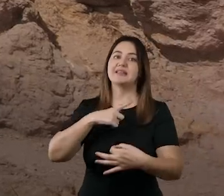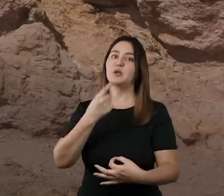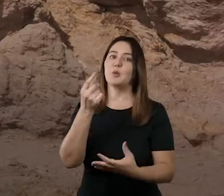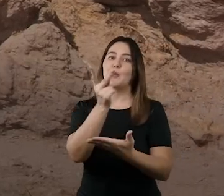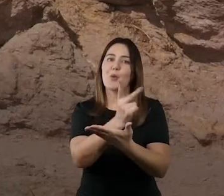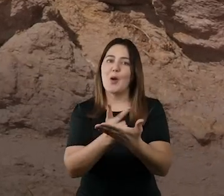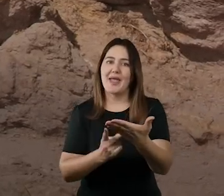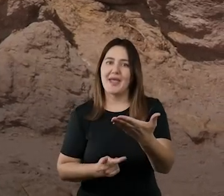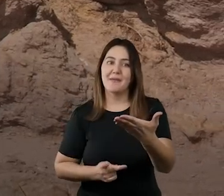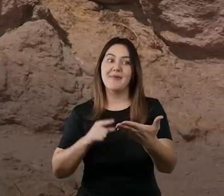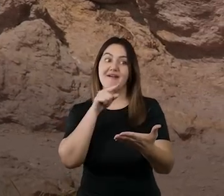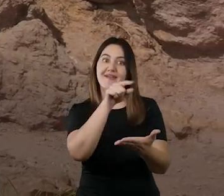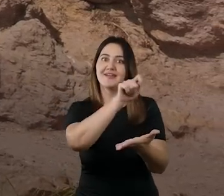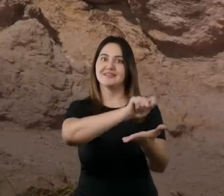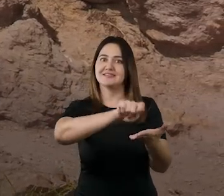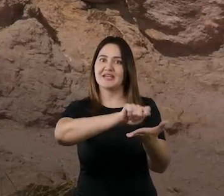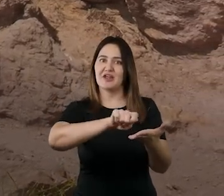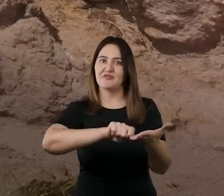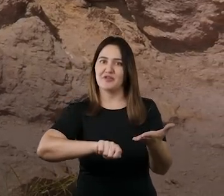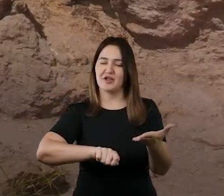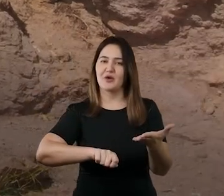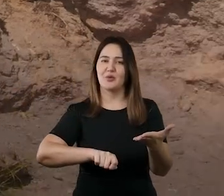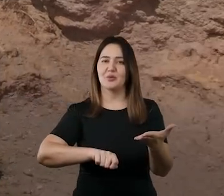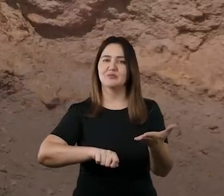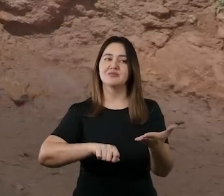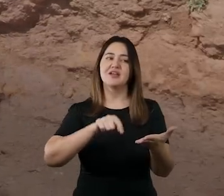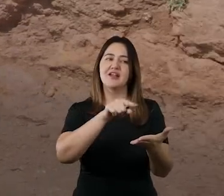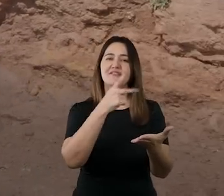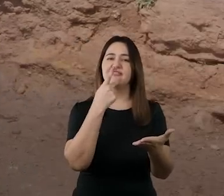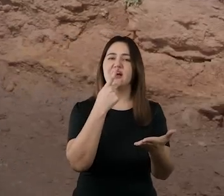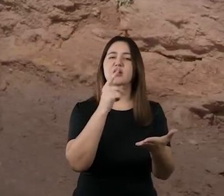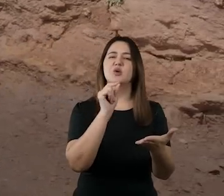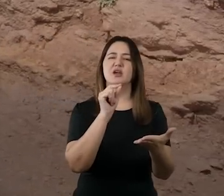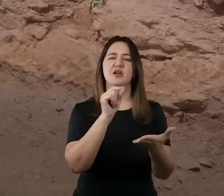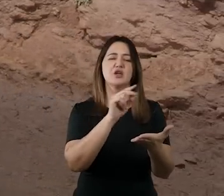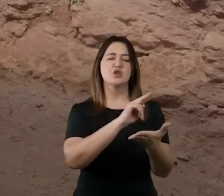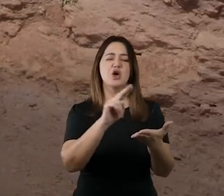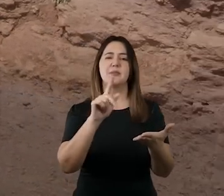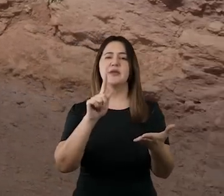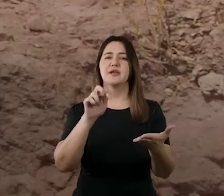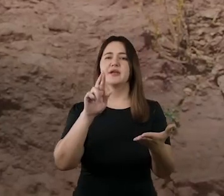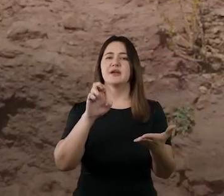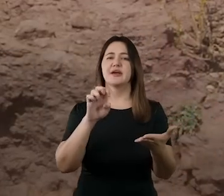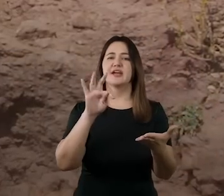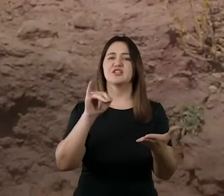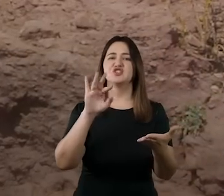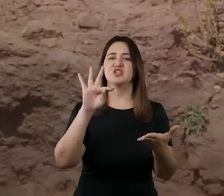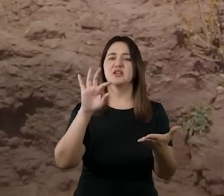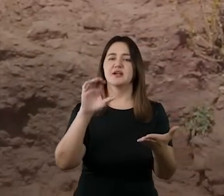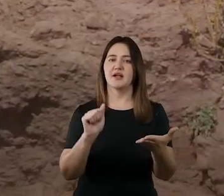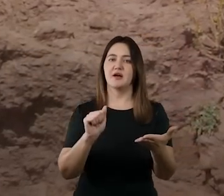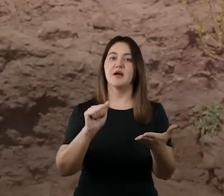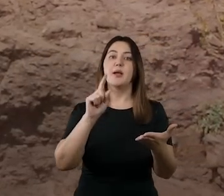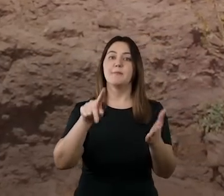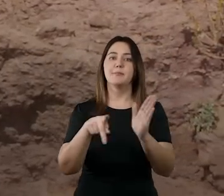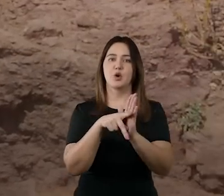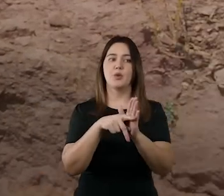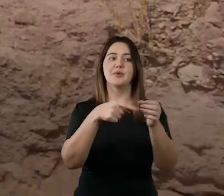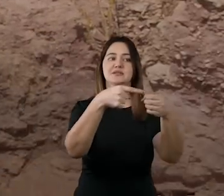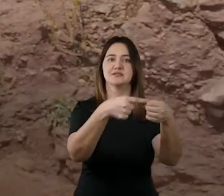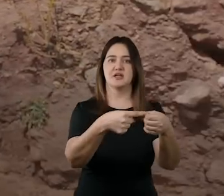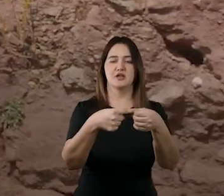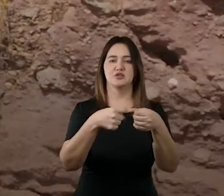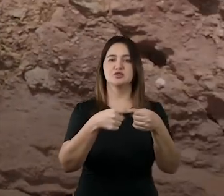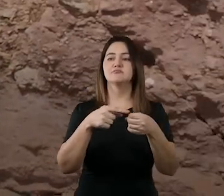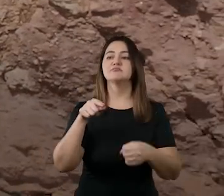que ele escreveu, onde se supõe como seria o original desse poema, chamado Crética. E nesse poema, Epimênides